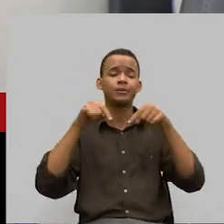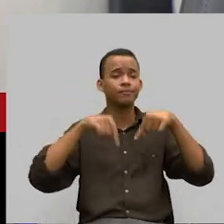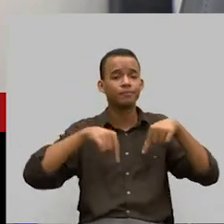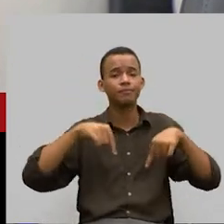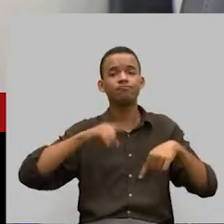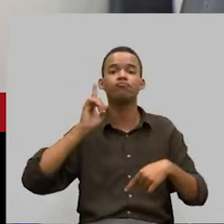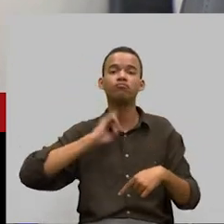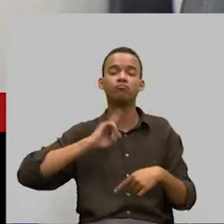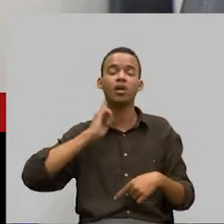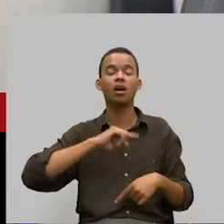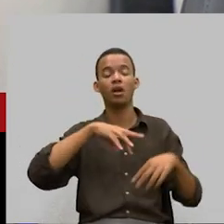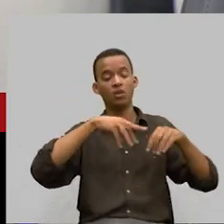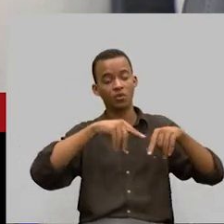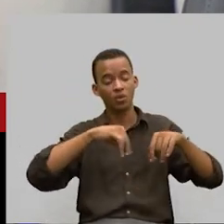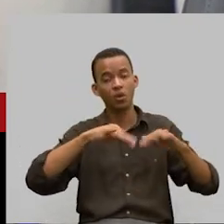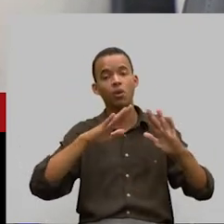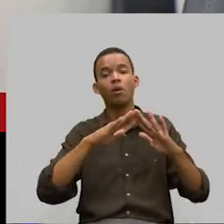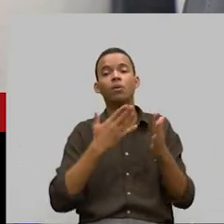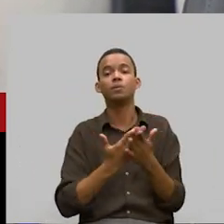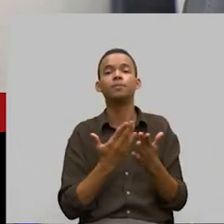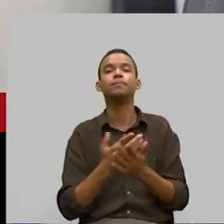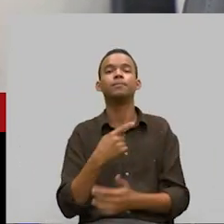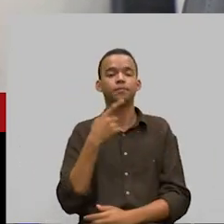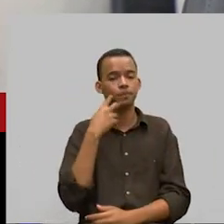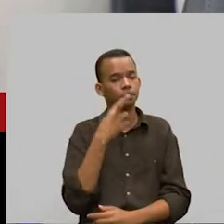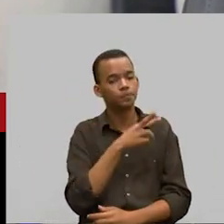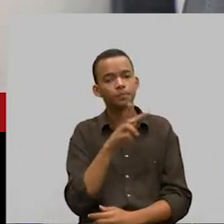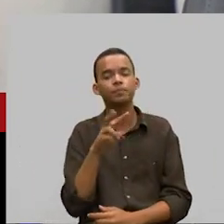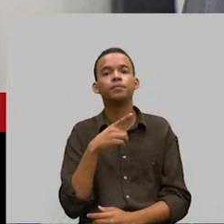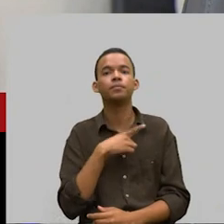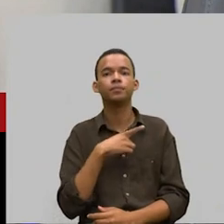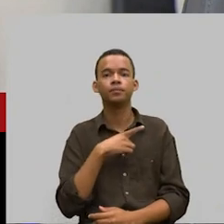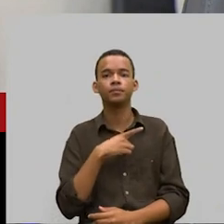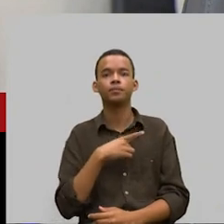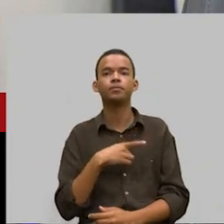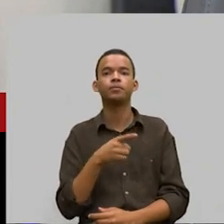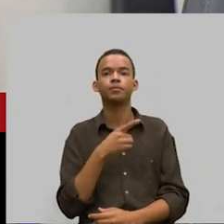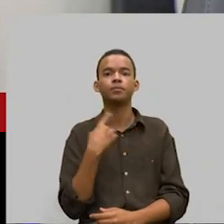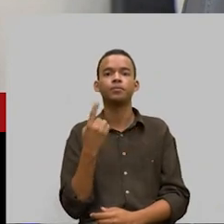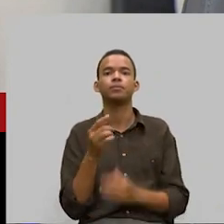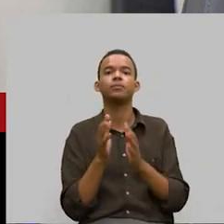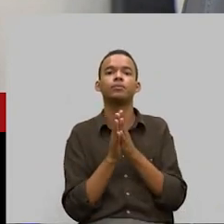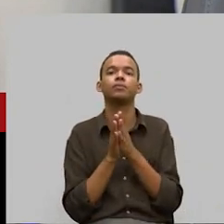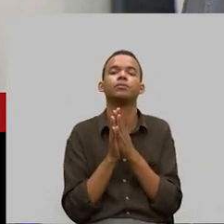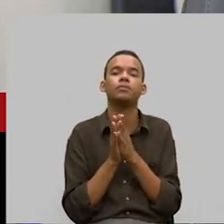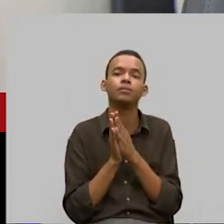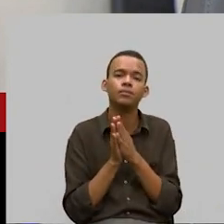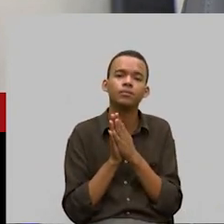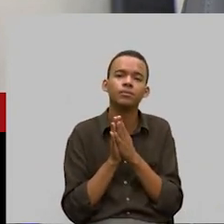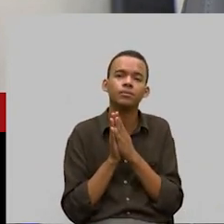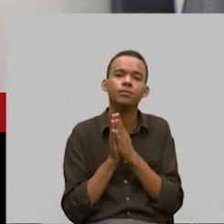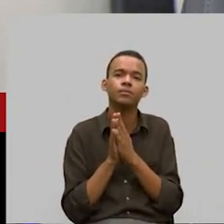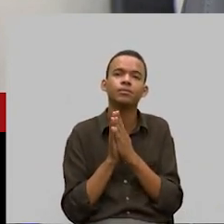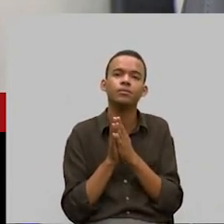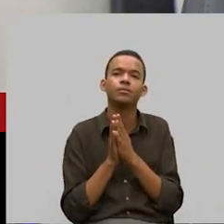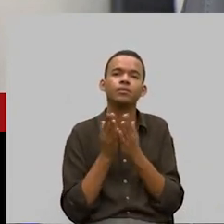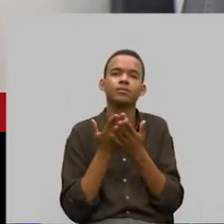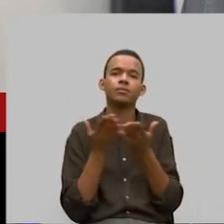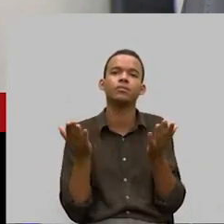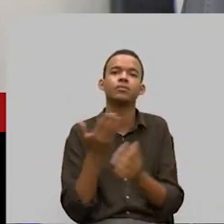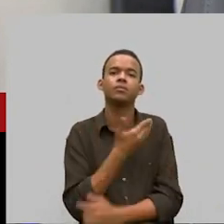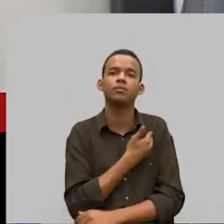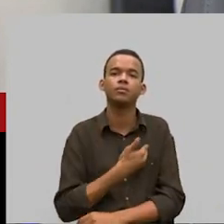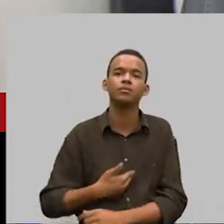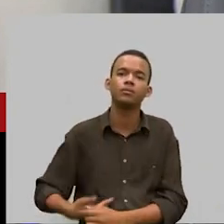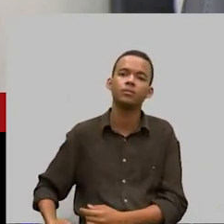da nossa escola isso está acontecendo Então nós pedimos encarecidamente ao Senhor Governador